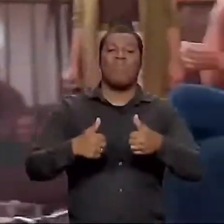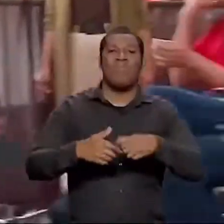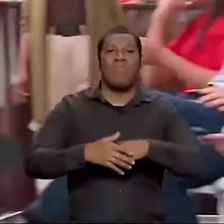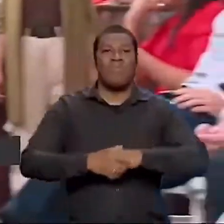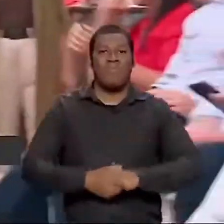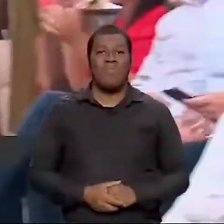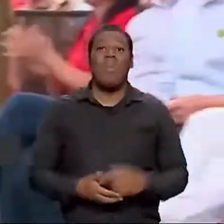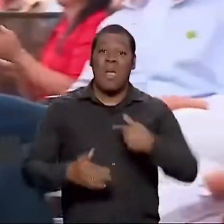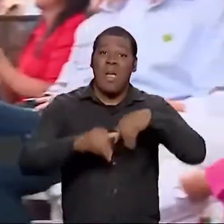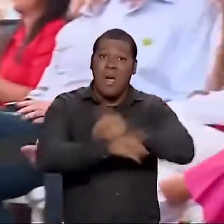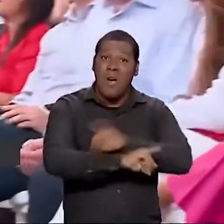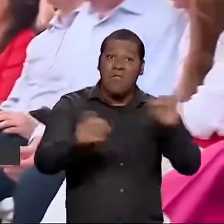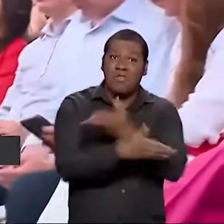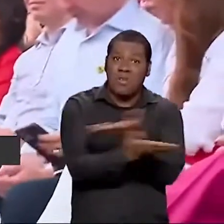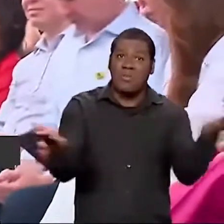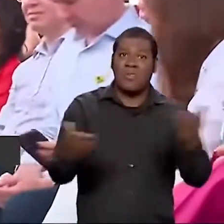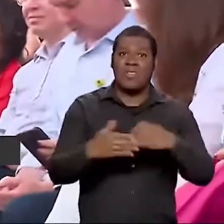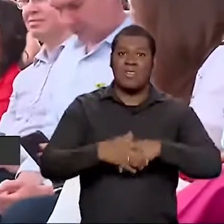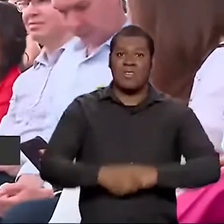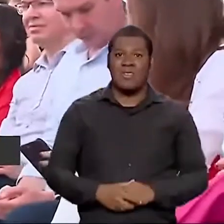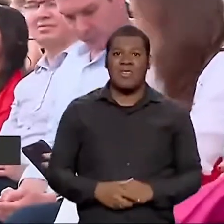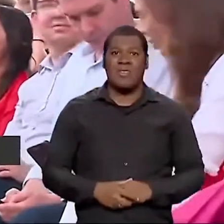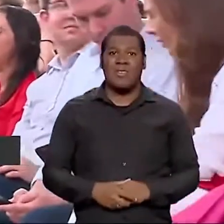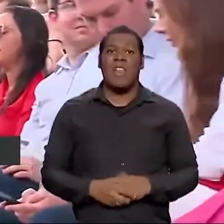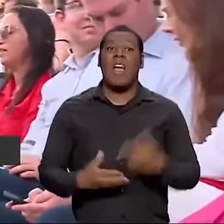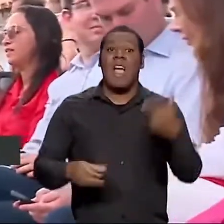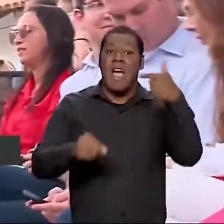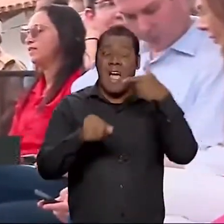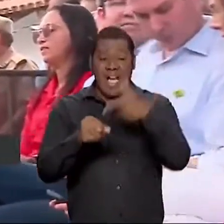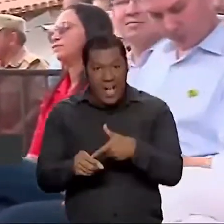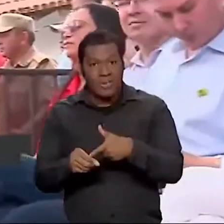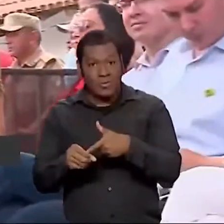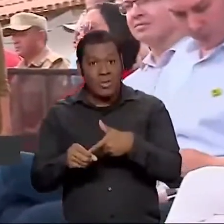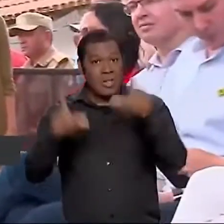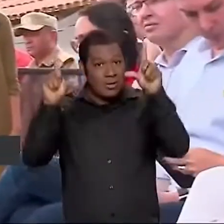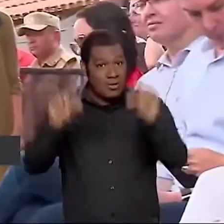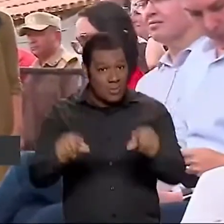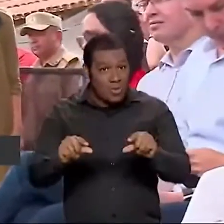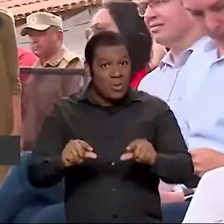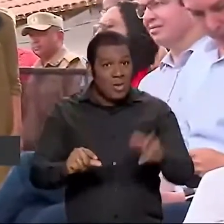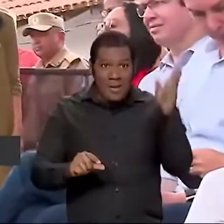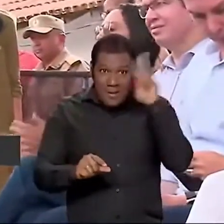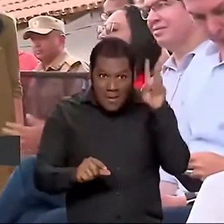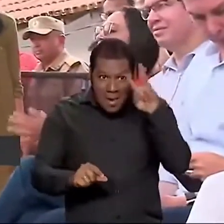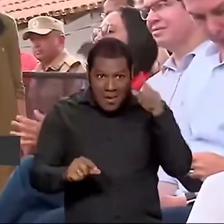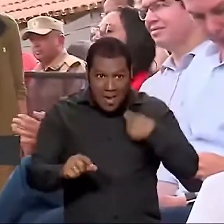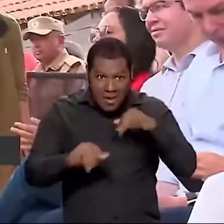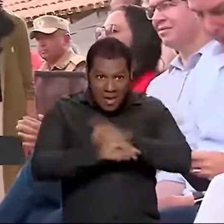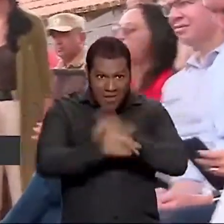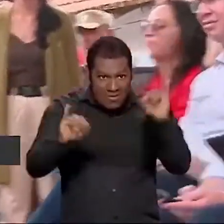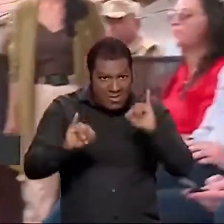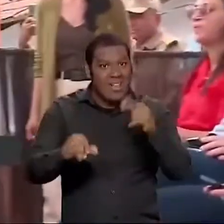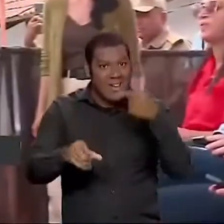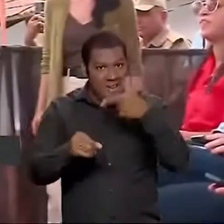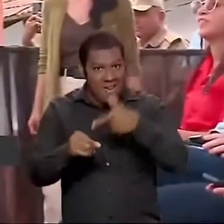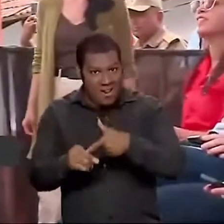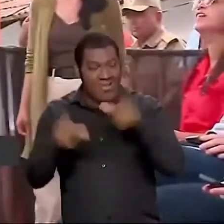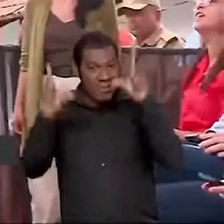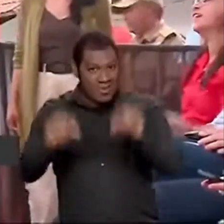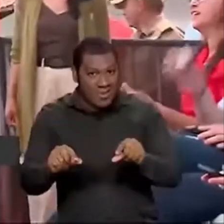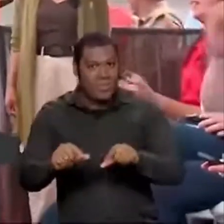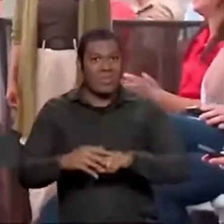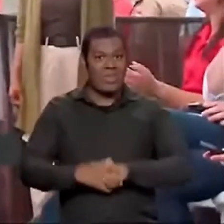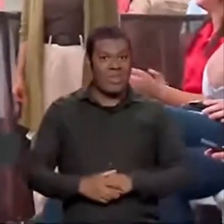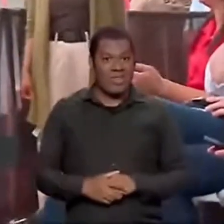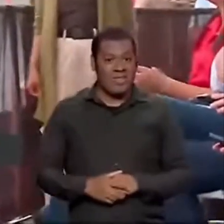Eu disse para vocês que o preço da gasolina ia baixar, que o preço do diesel ia